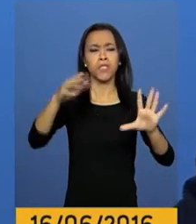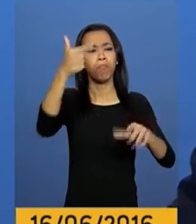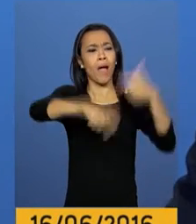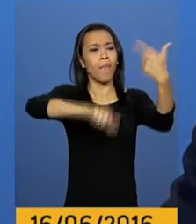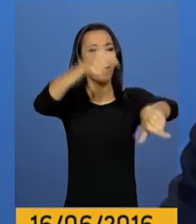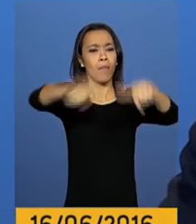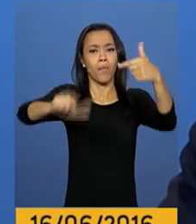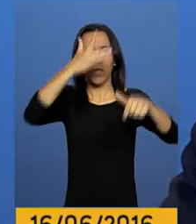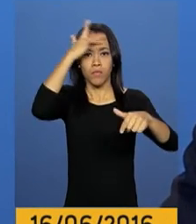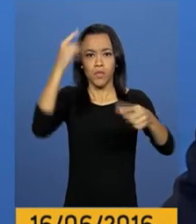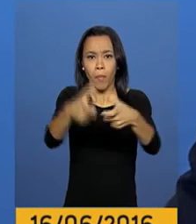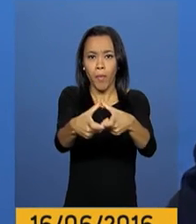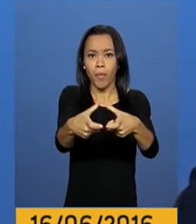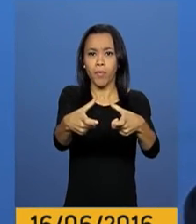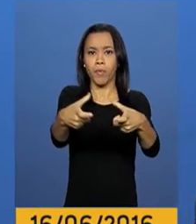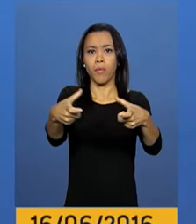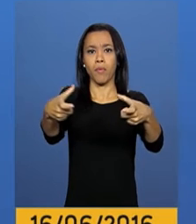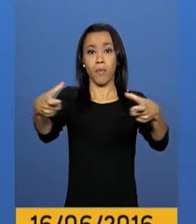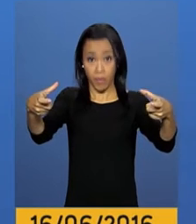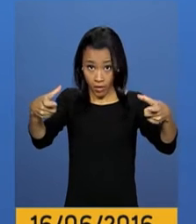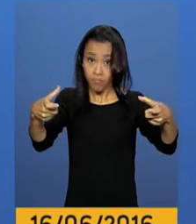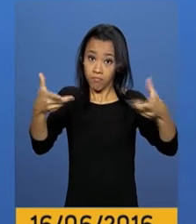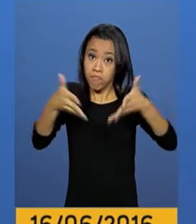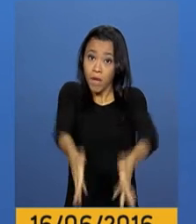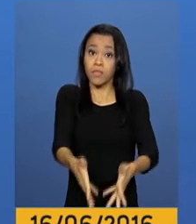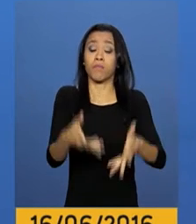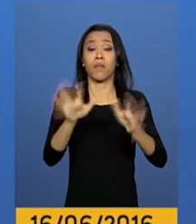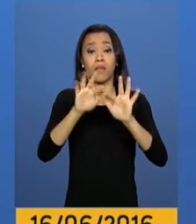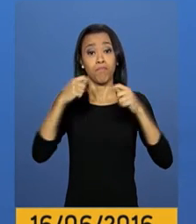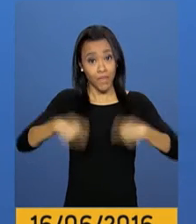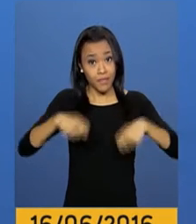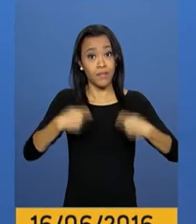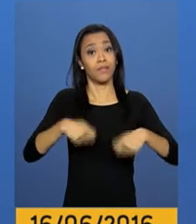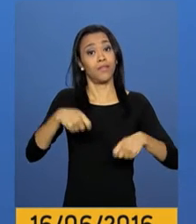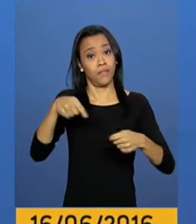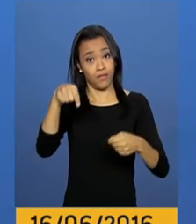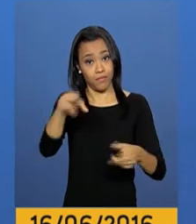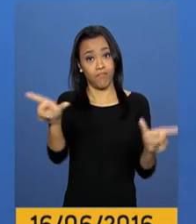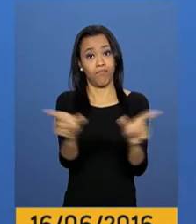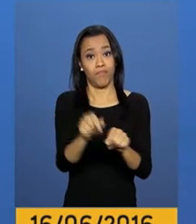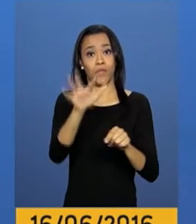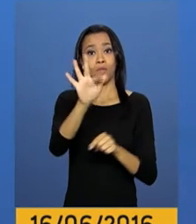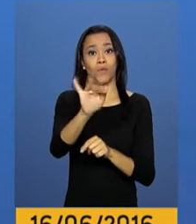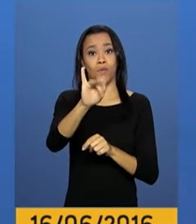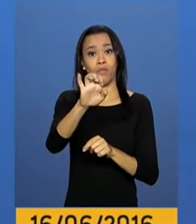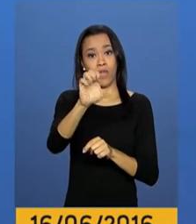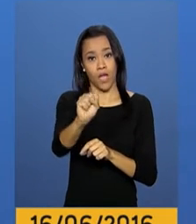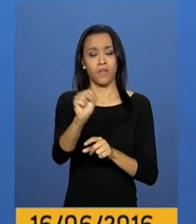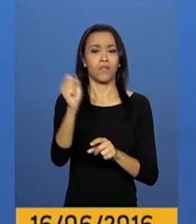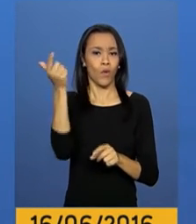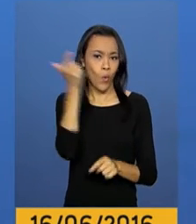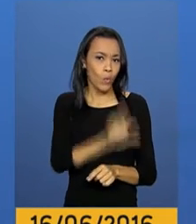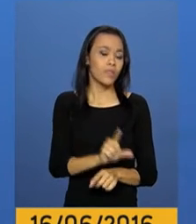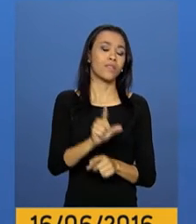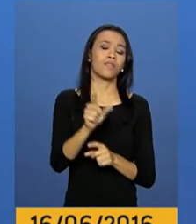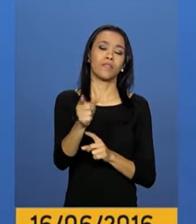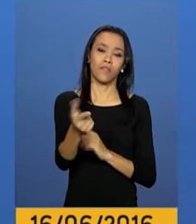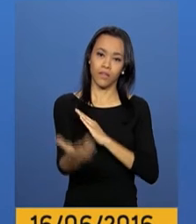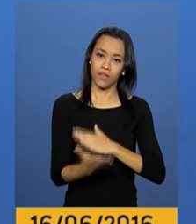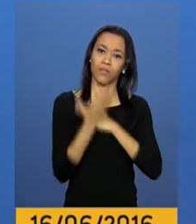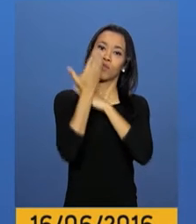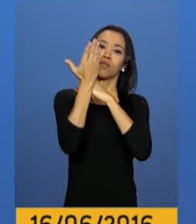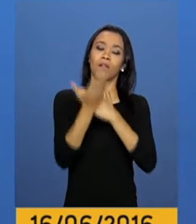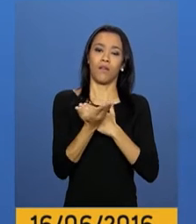famílias que precisam do FIES possam ser atendidos dentro do programa